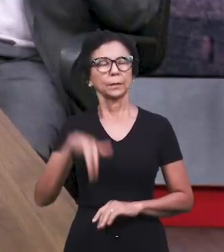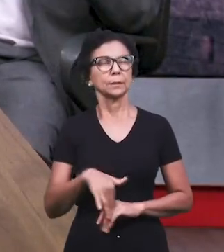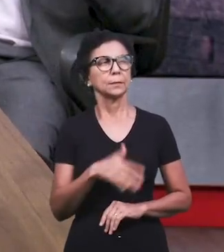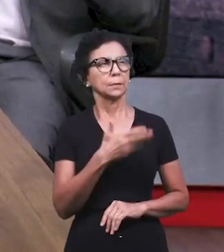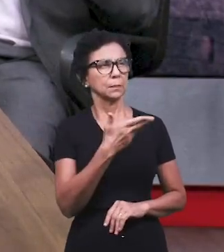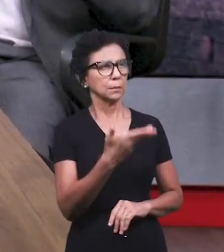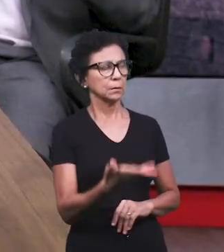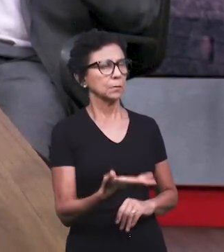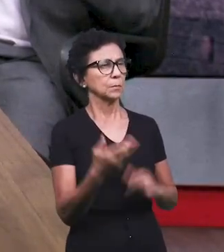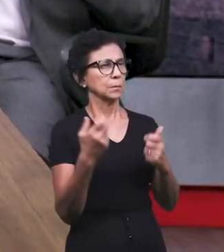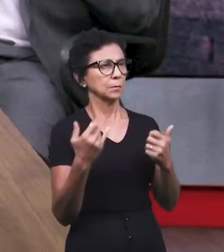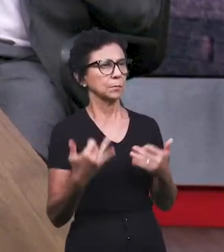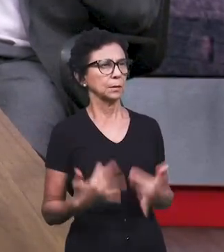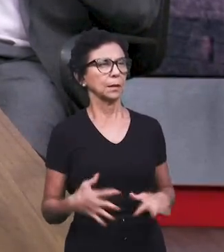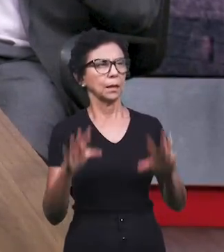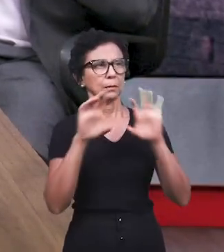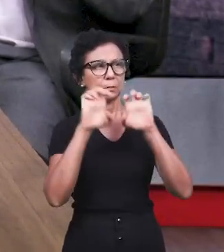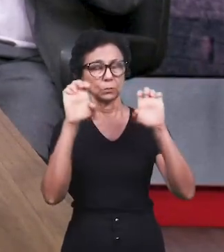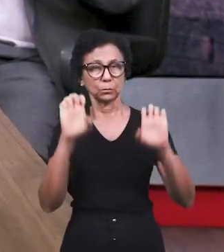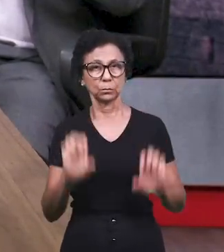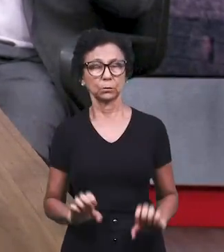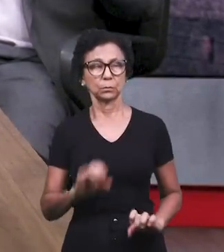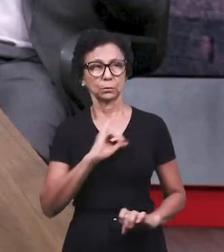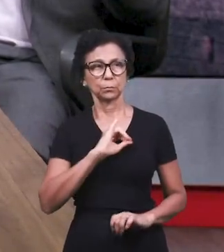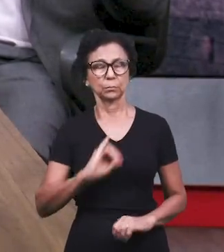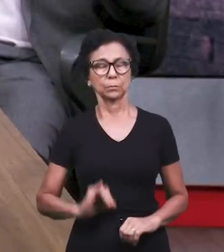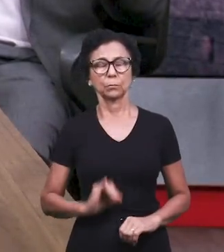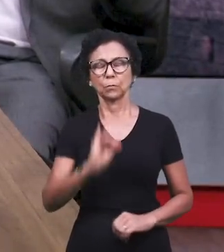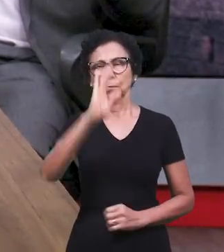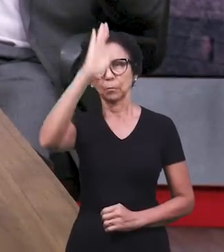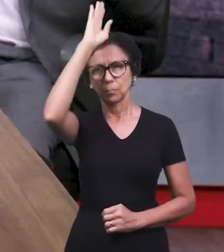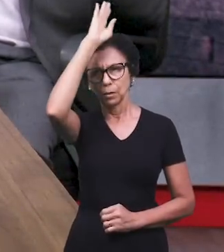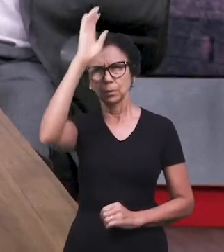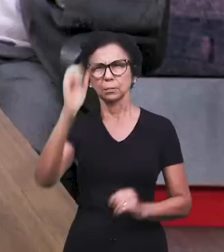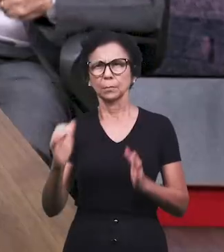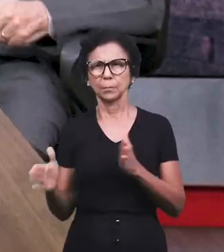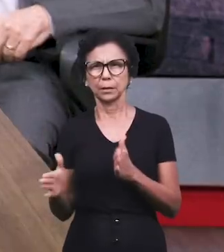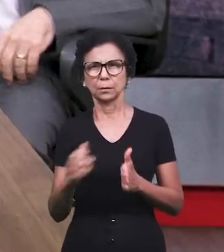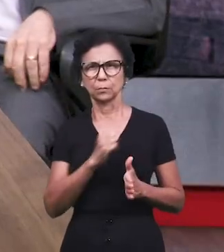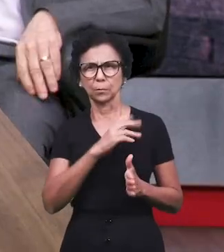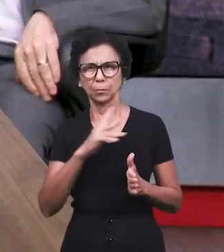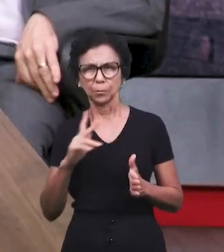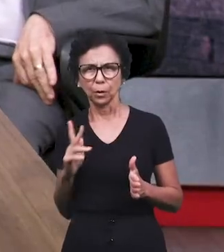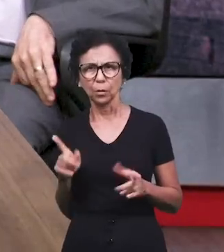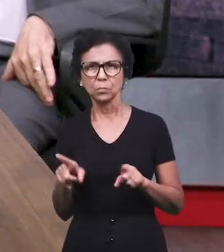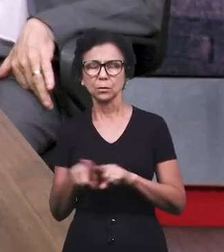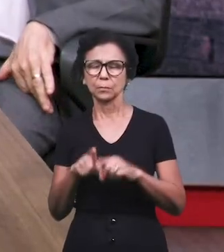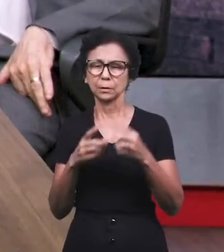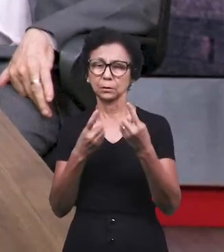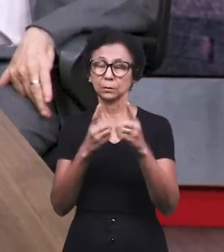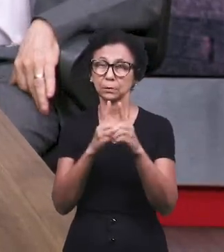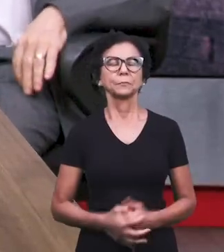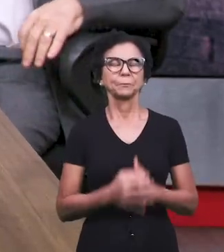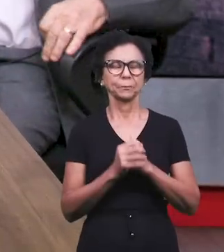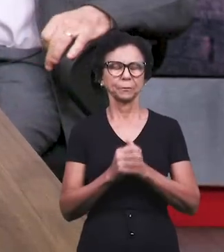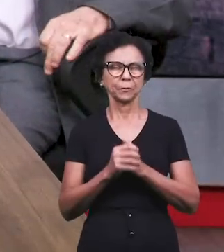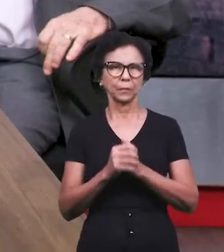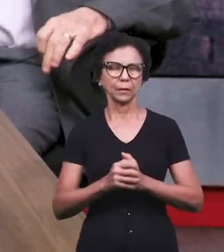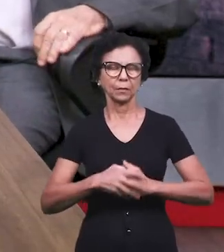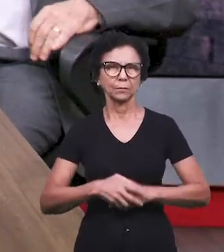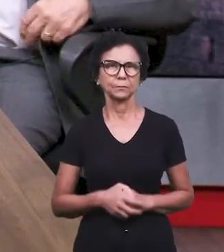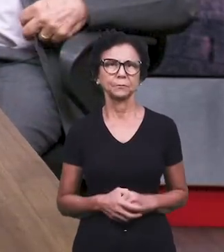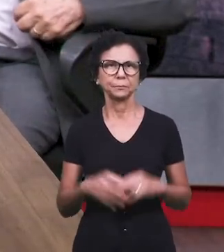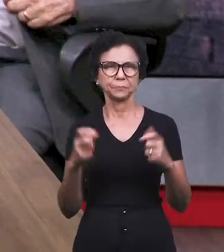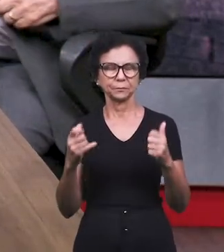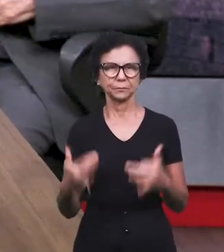da estrutura do Império Romano na época dos apóstolos e dos discípulos. Amém. Vamos falar então um pouquinho